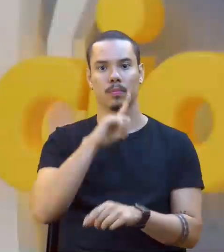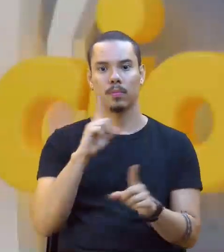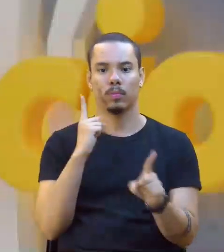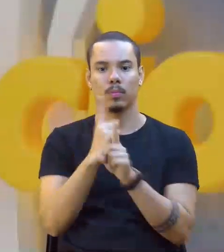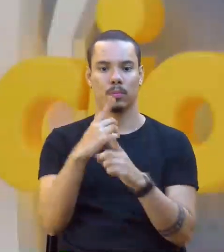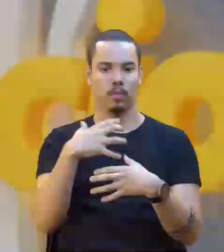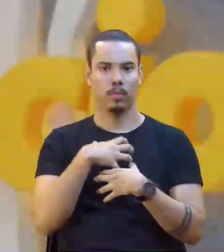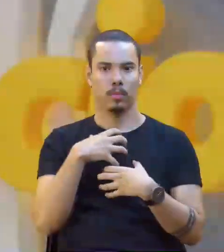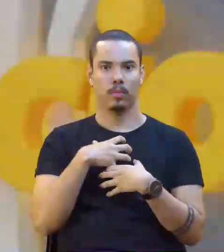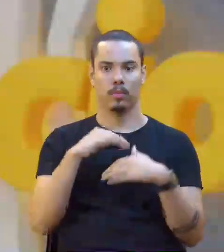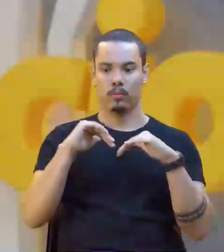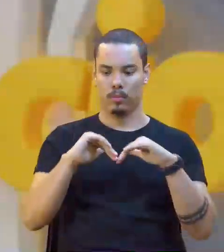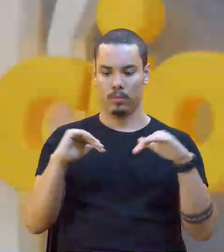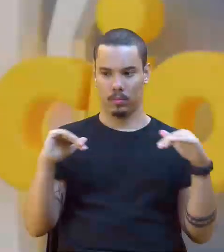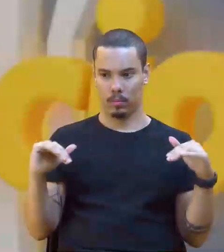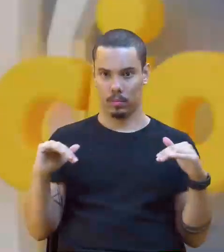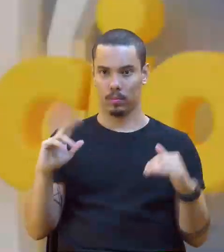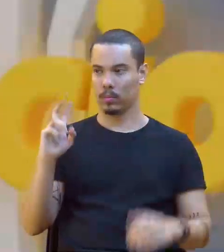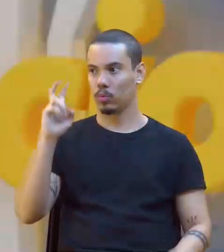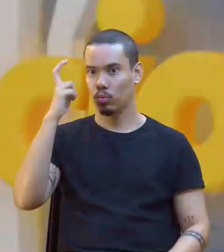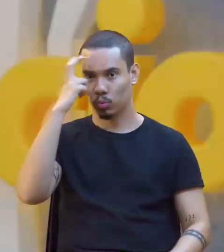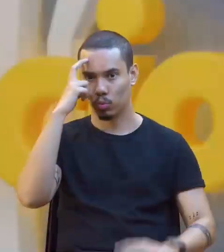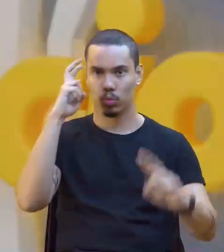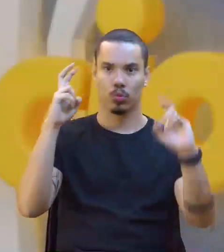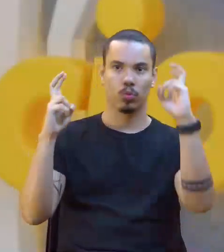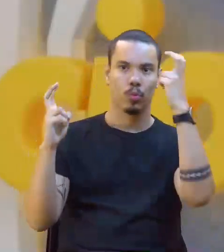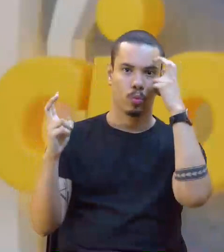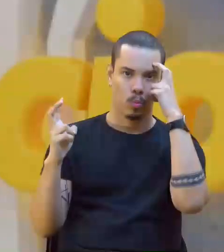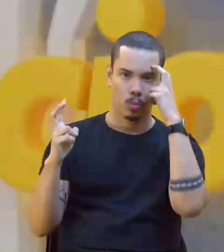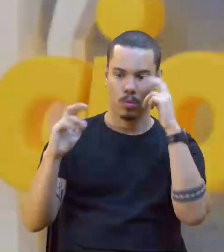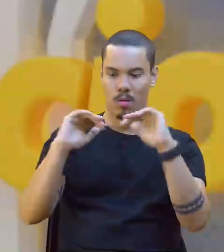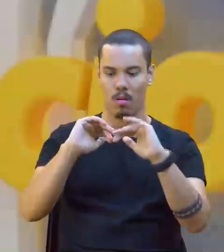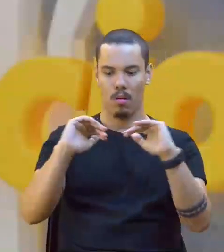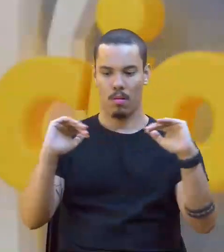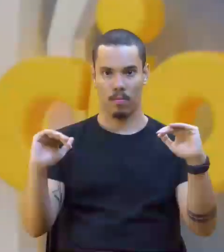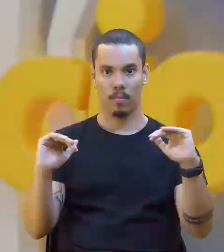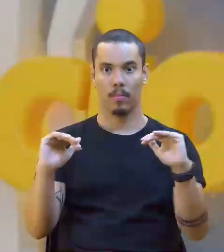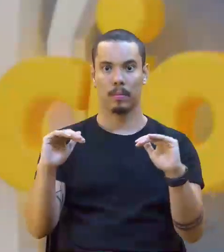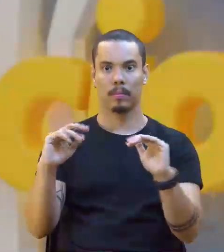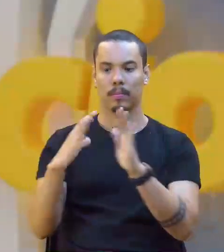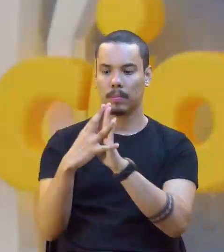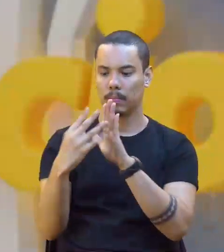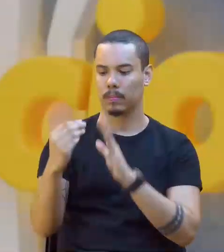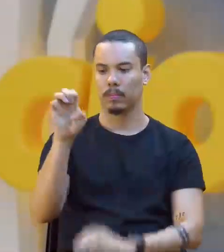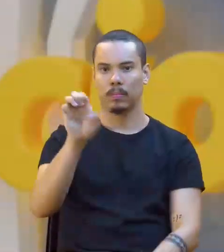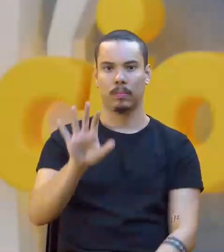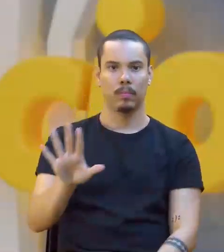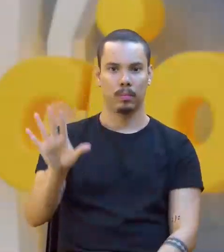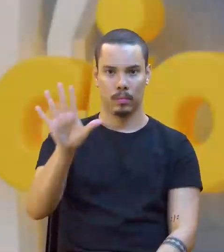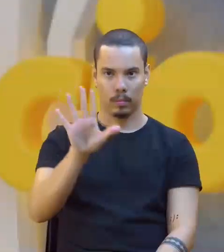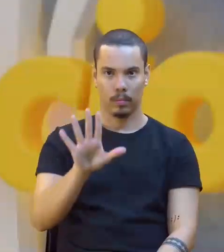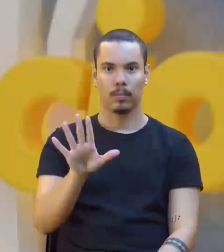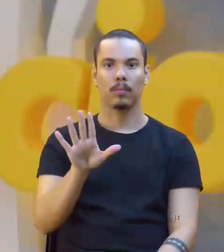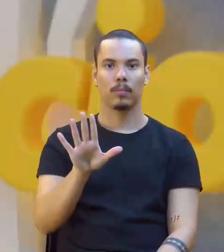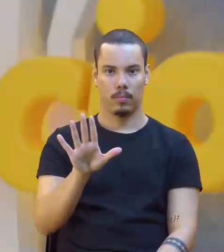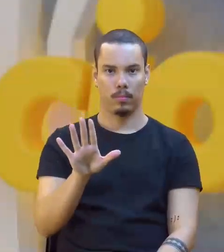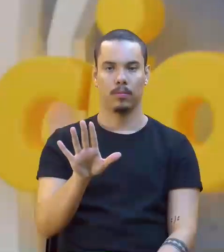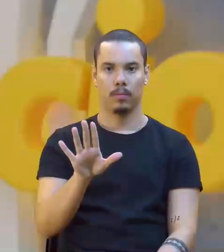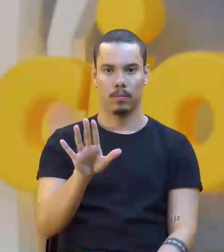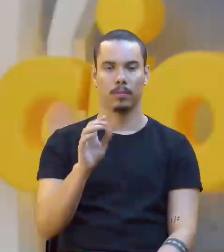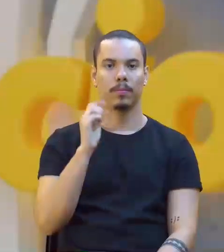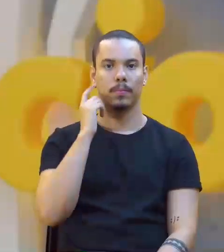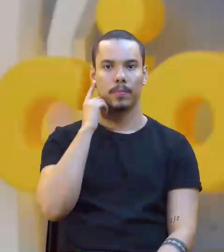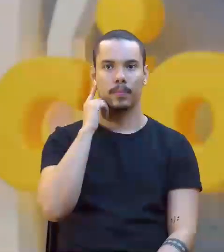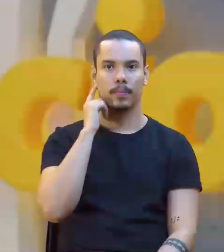de separar ali as culturas, né? Ela está ligada a padrões europeus, aos padrões europeus, né?